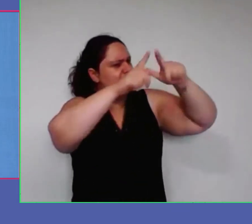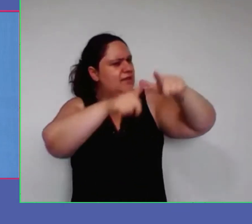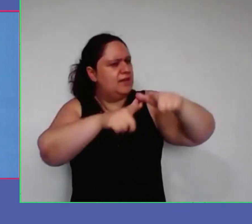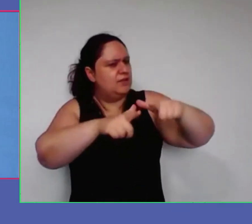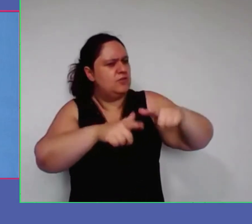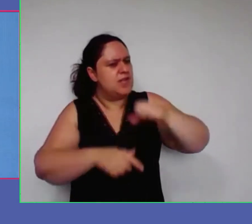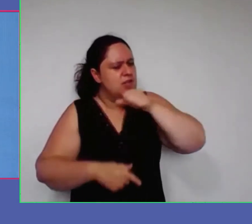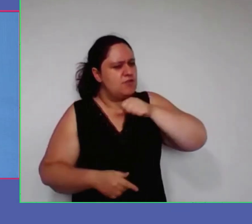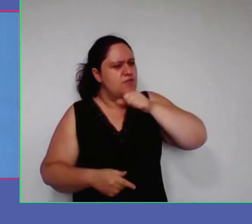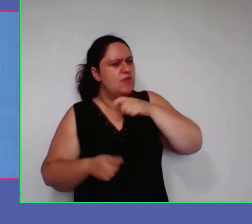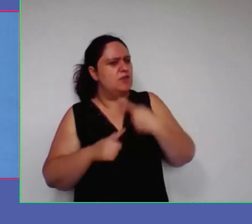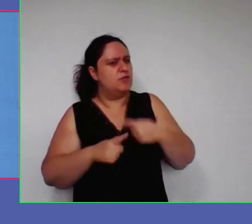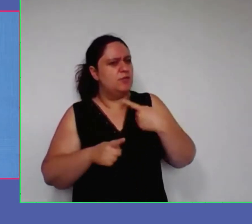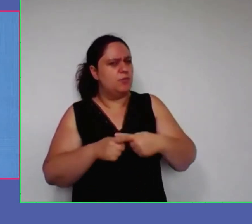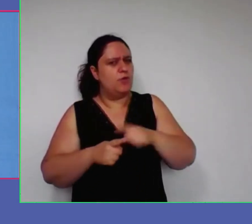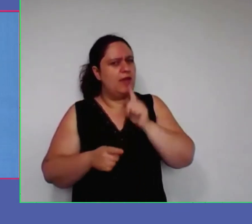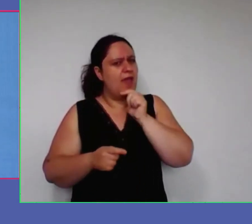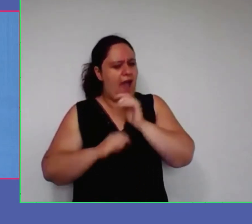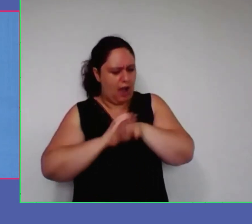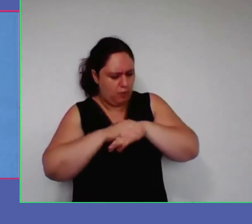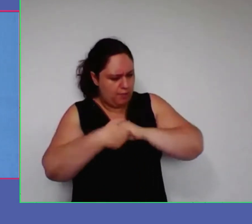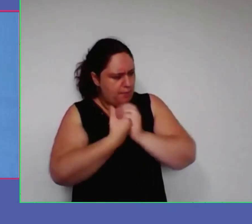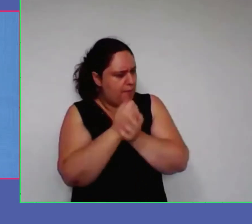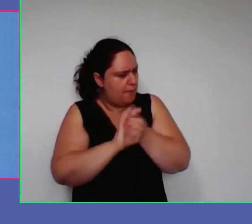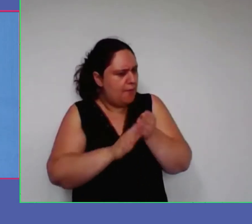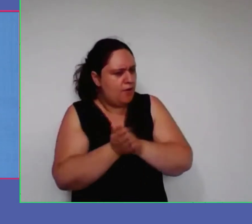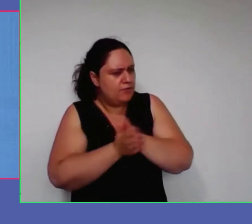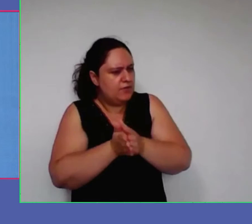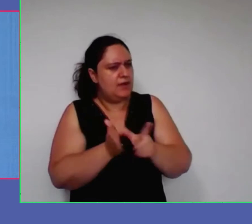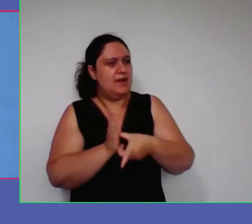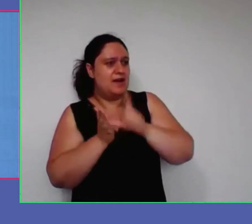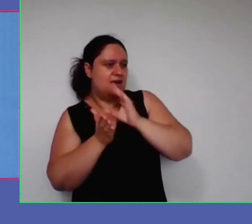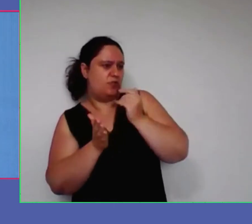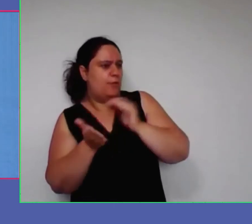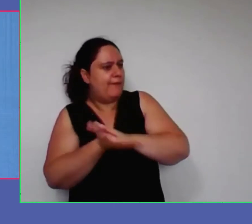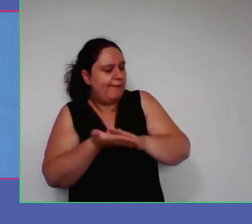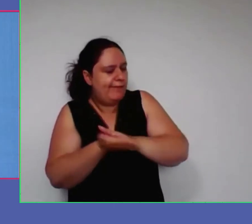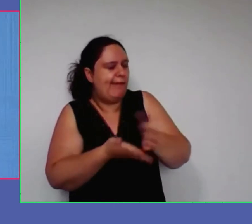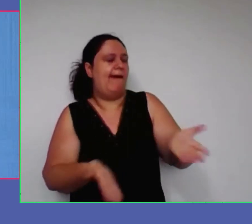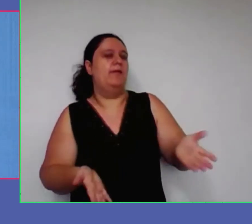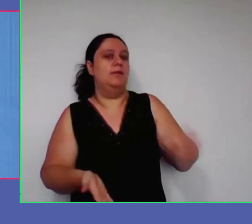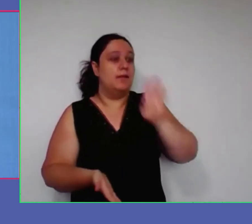de comer. Irmãos, nós não estamos aqui